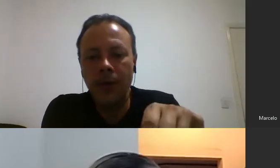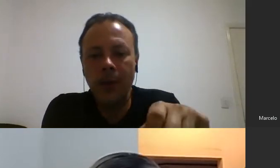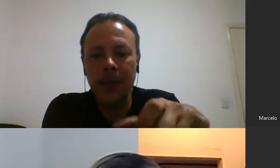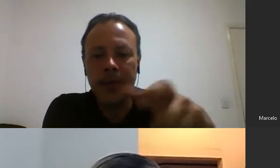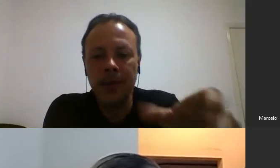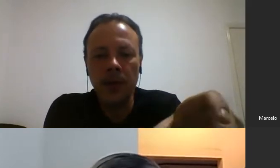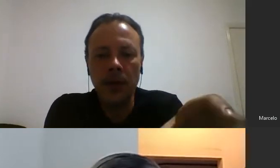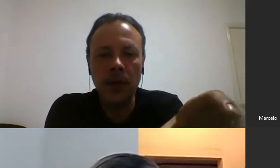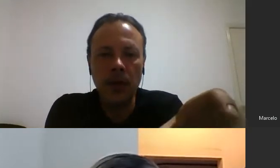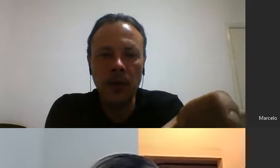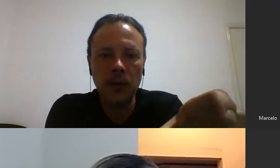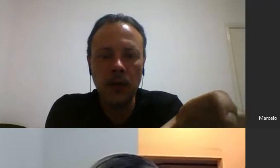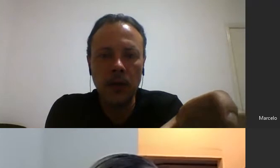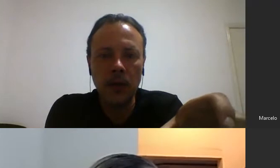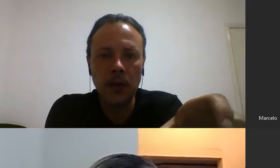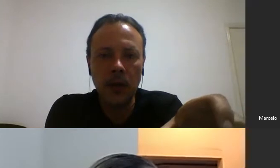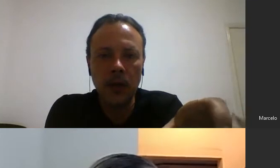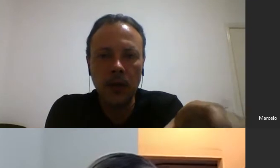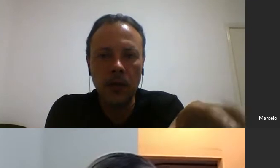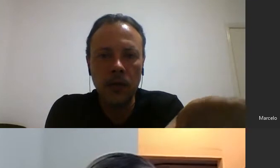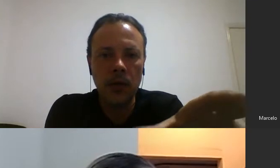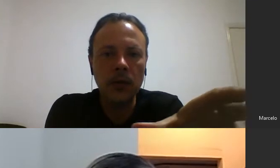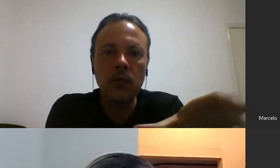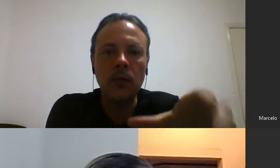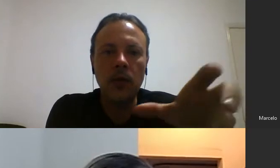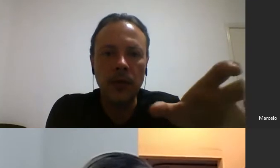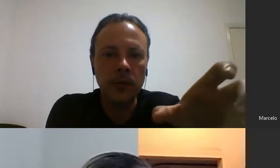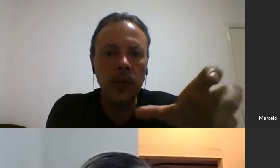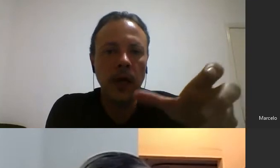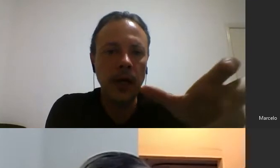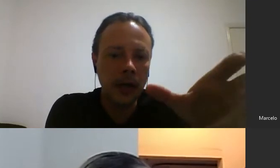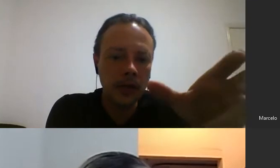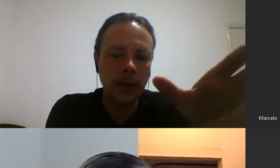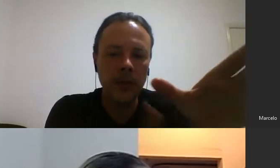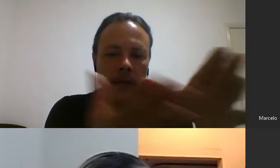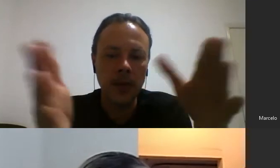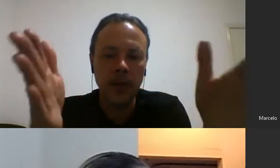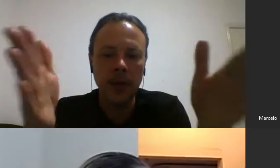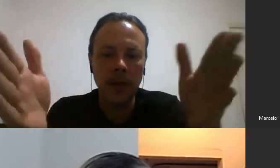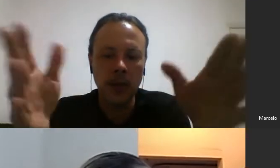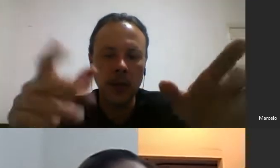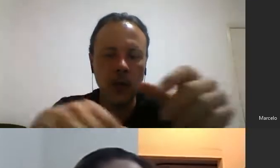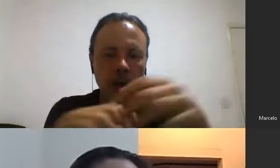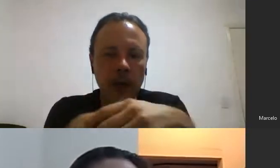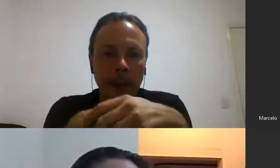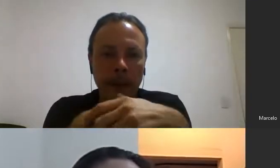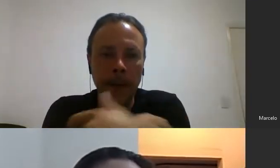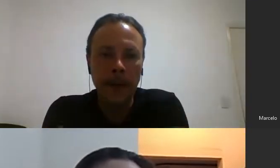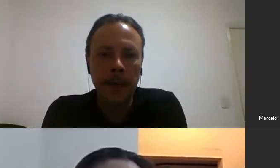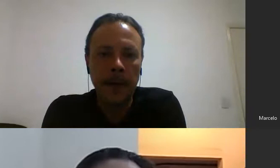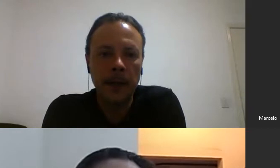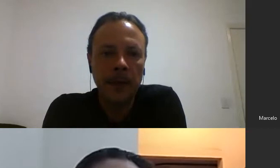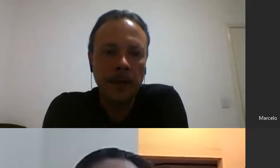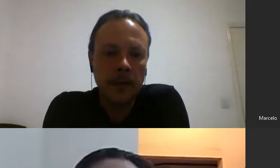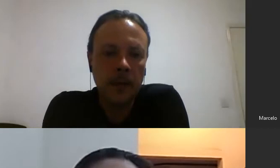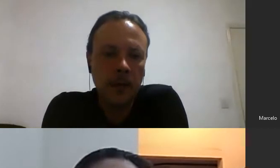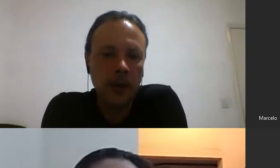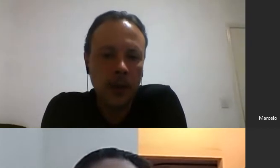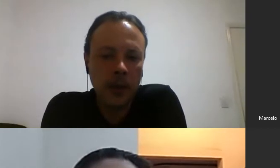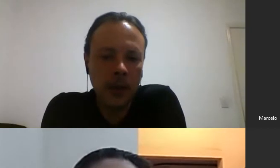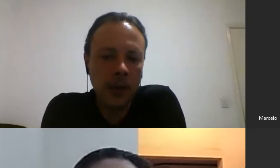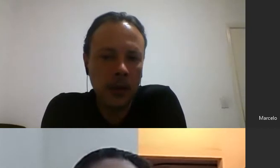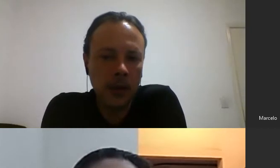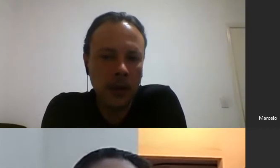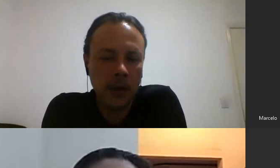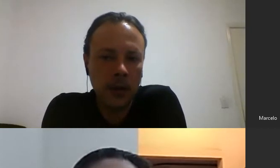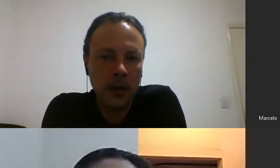onde a gente estava começando a entrar na introdução do livro didático, para vocês irem pegando a teoria ali,